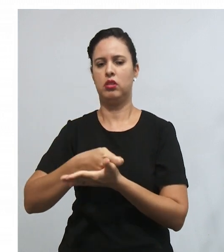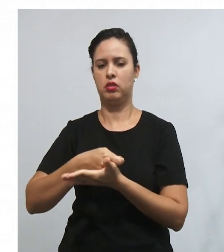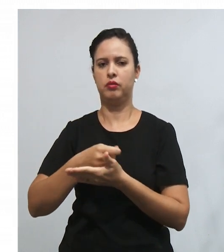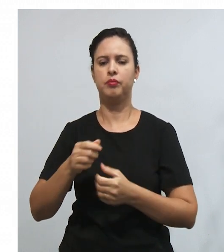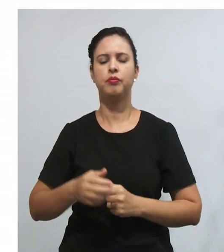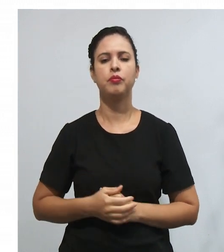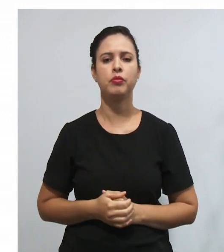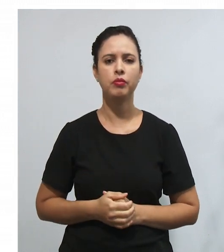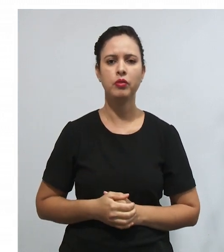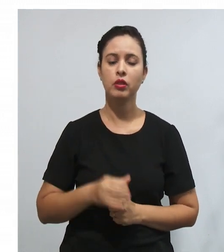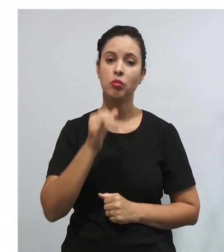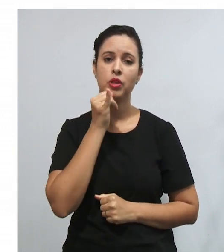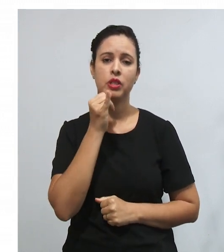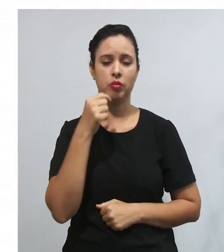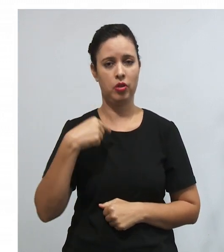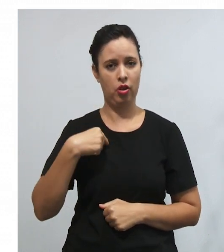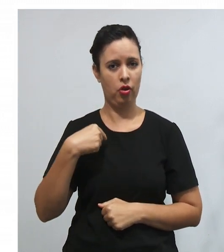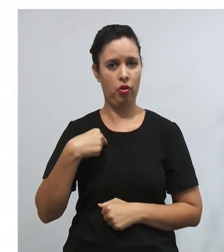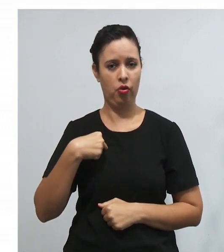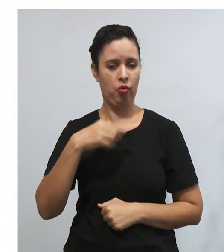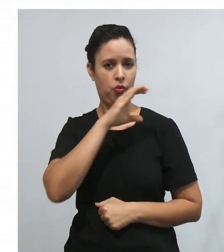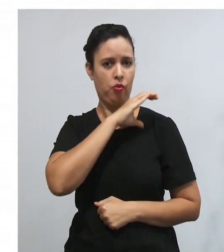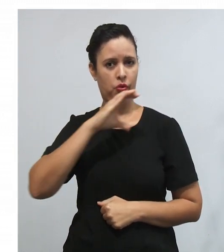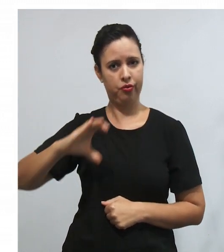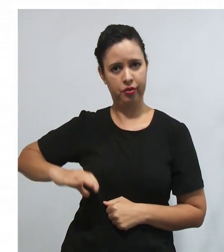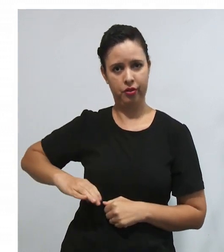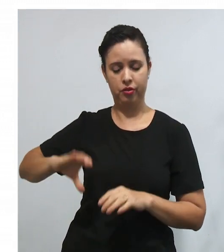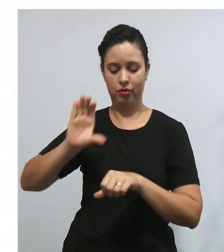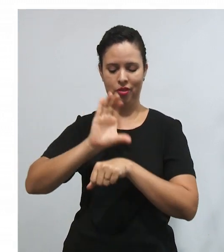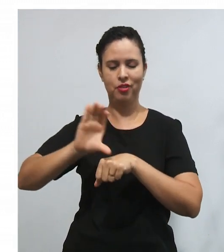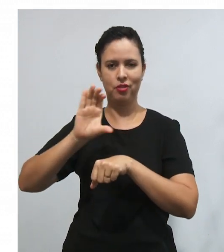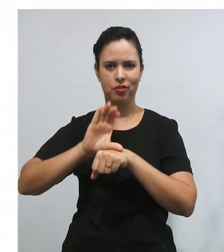que eu sou o coordenador do curso, dessa turma, né? Vamos